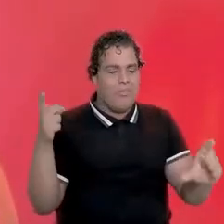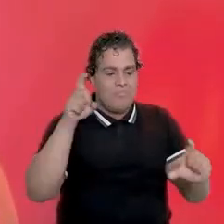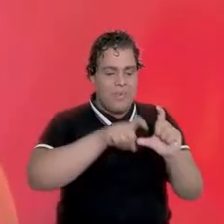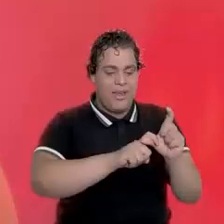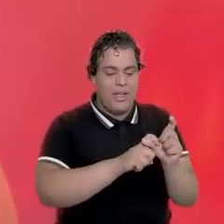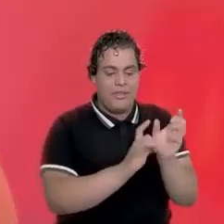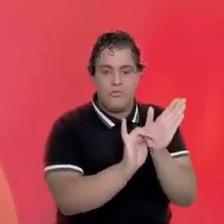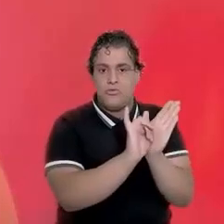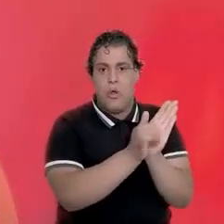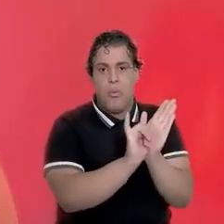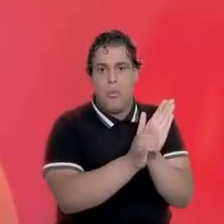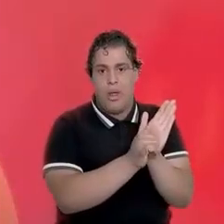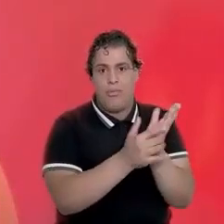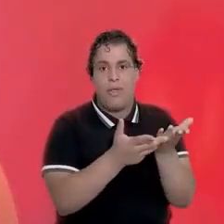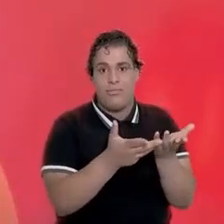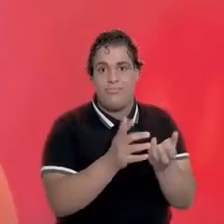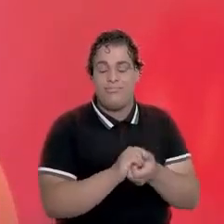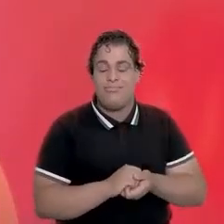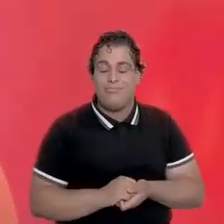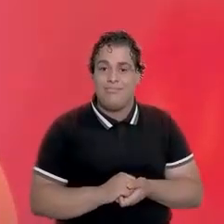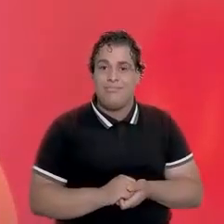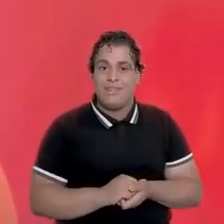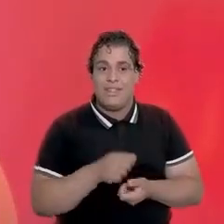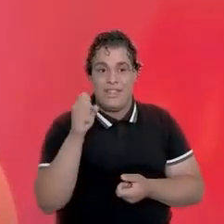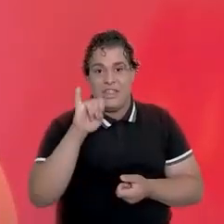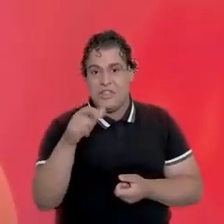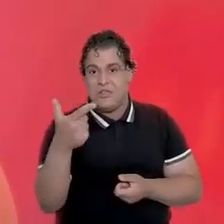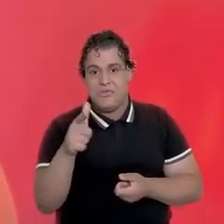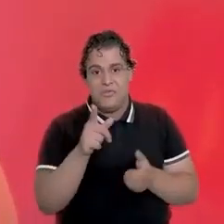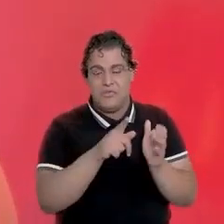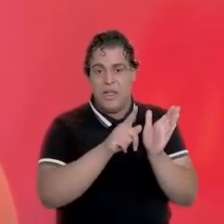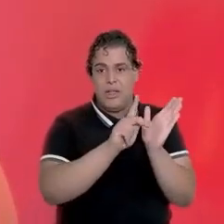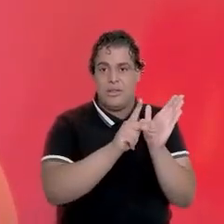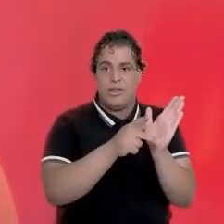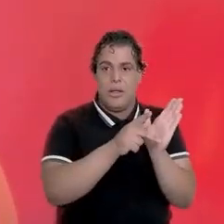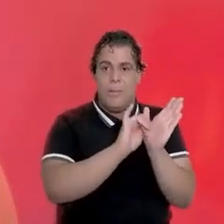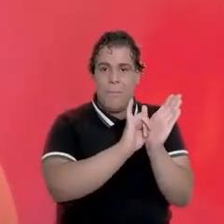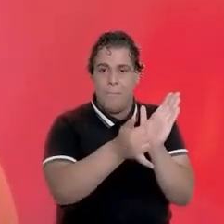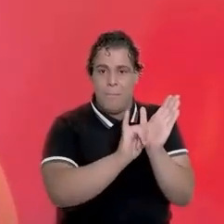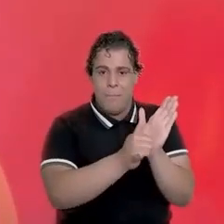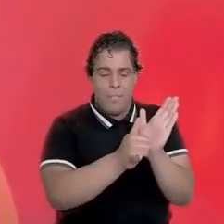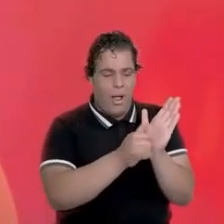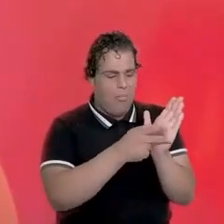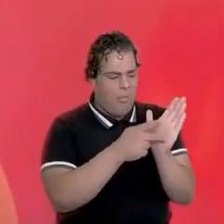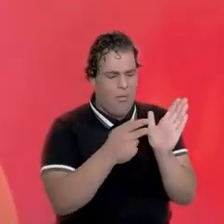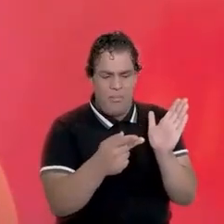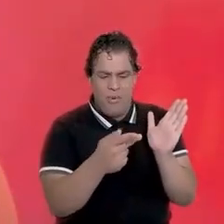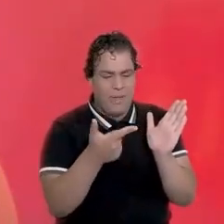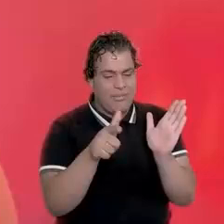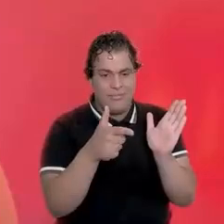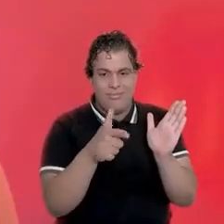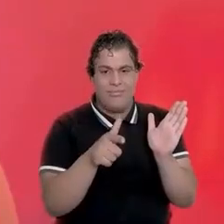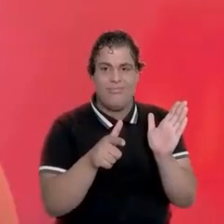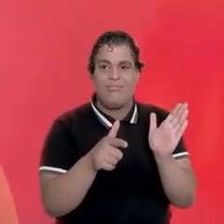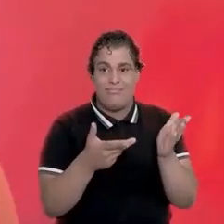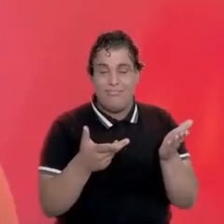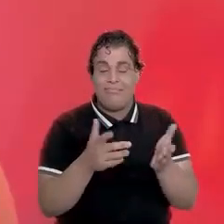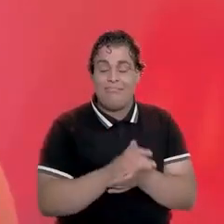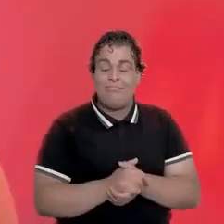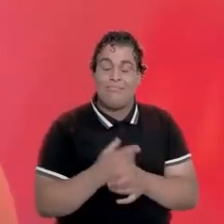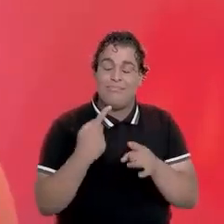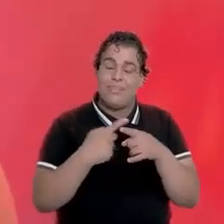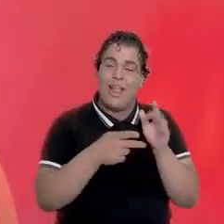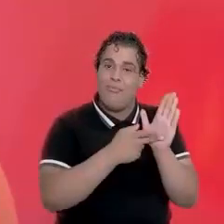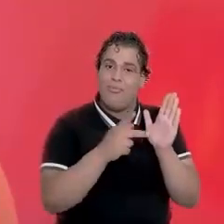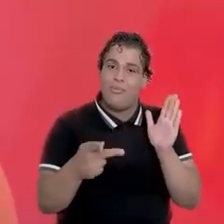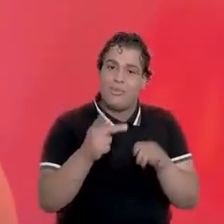poema. Se não houvesse poesia, não haveria poema. Porque a poesia, ela está na natureza,